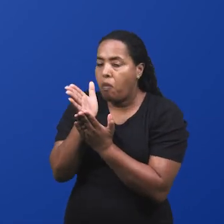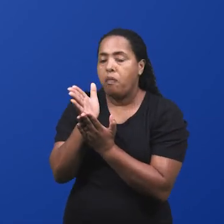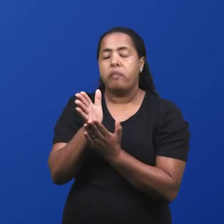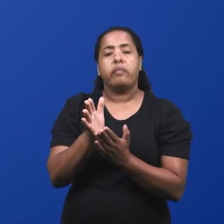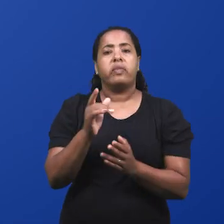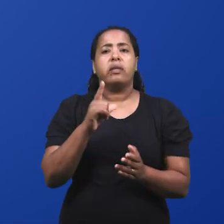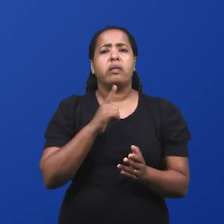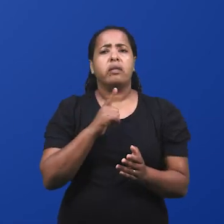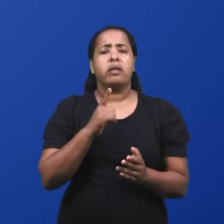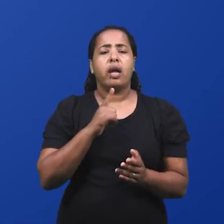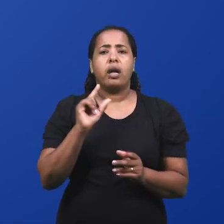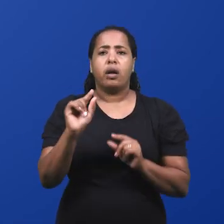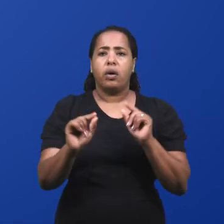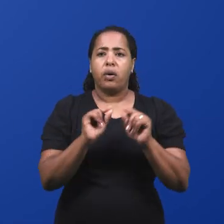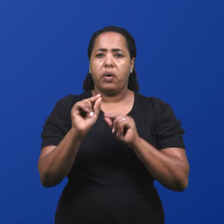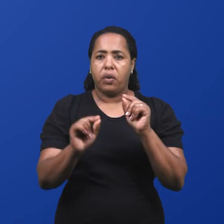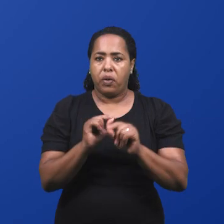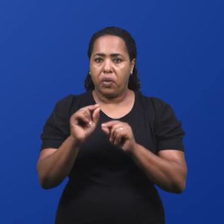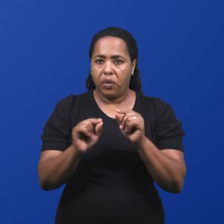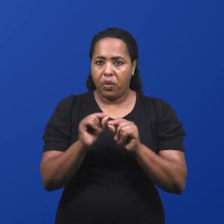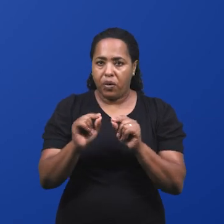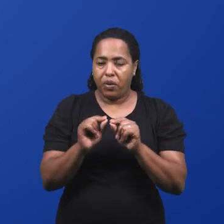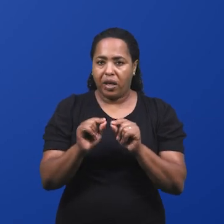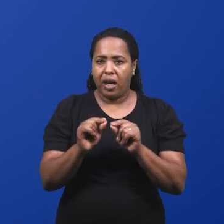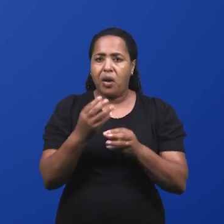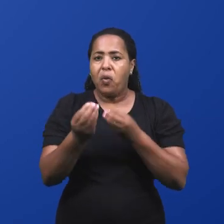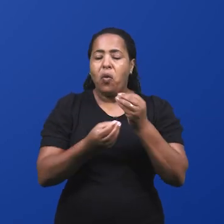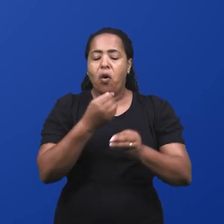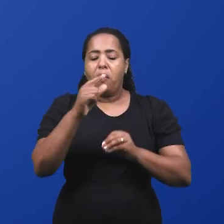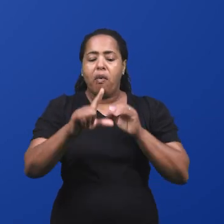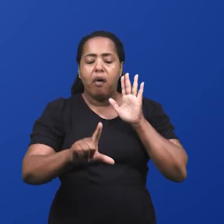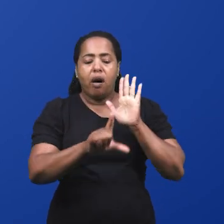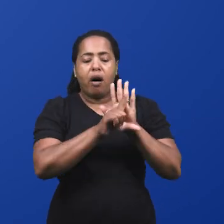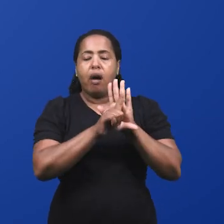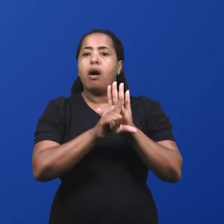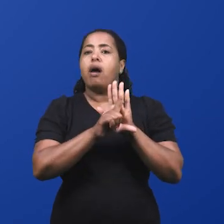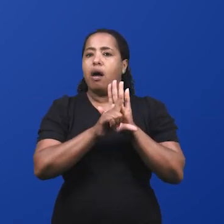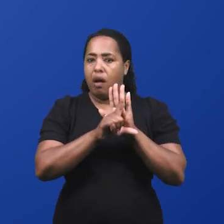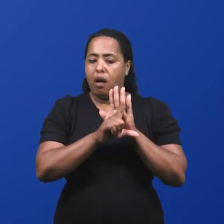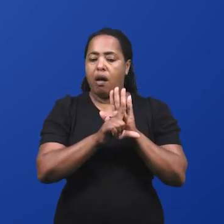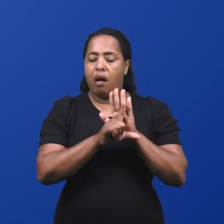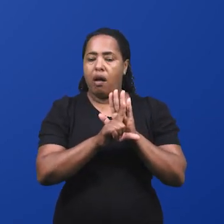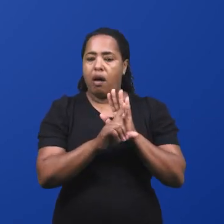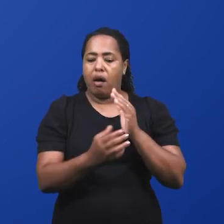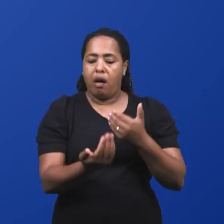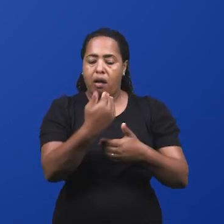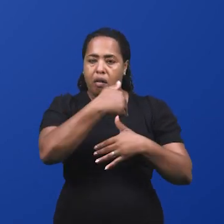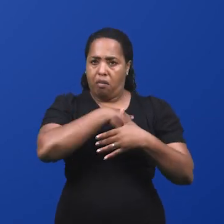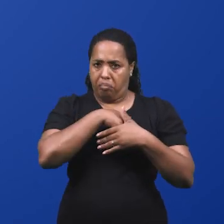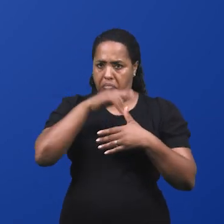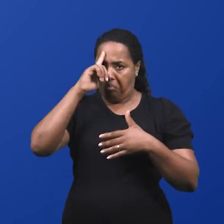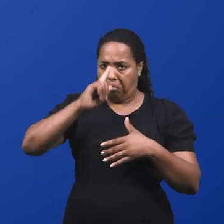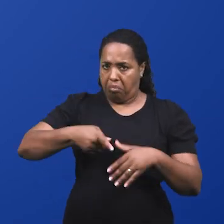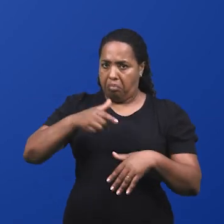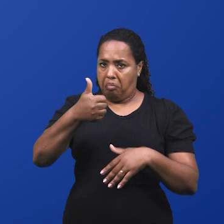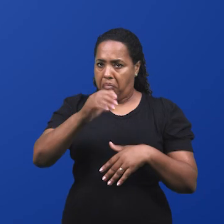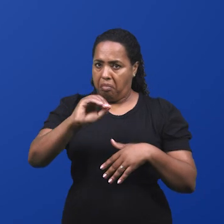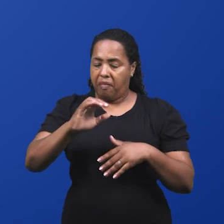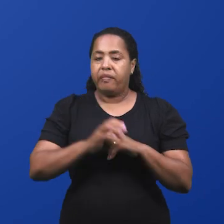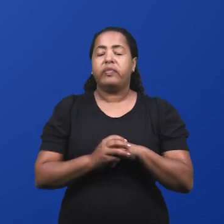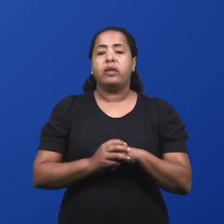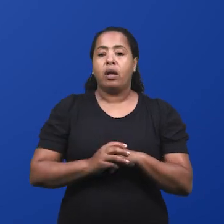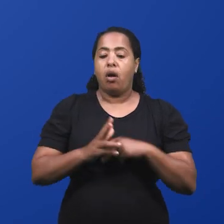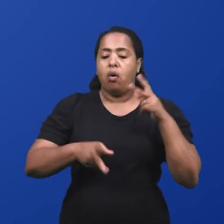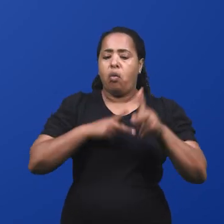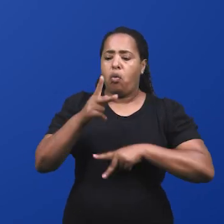esquerda. Havia uma orientação acerca de guardar a lei. O povo chegou até aquele